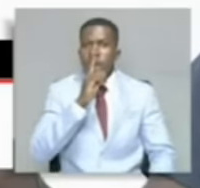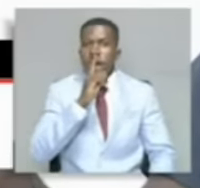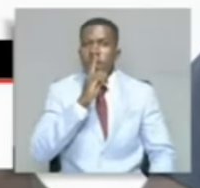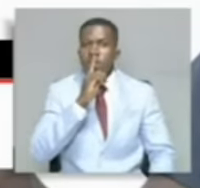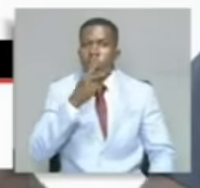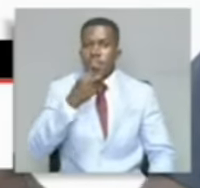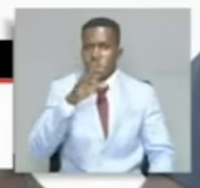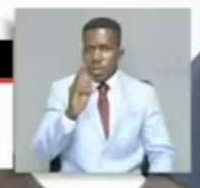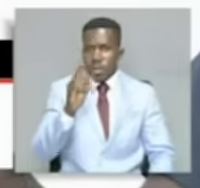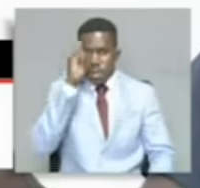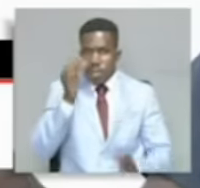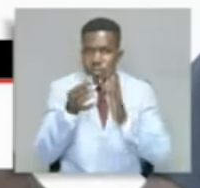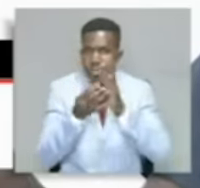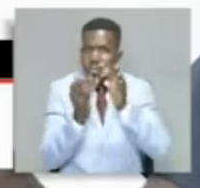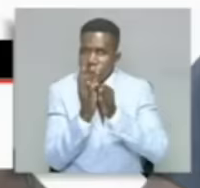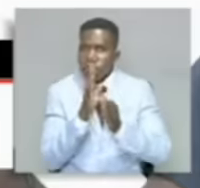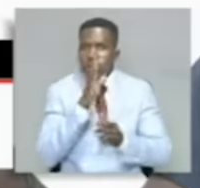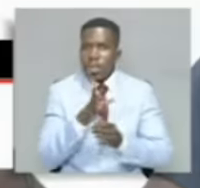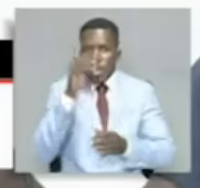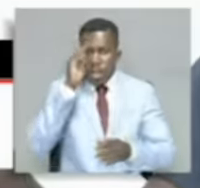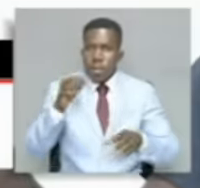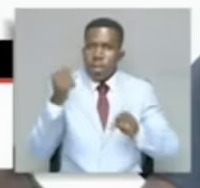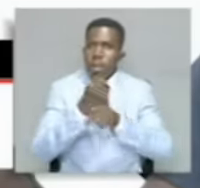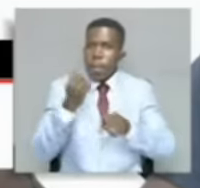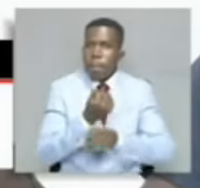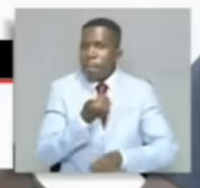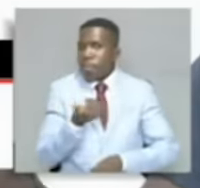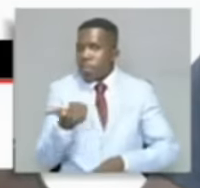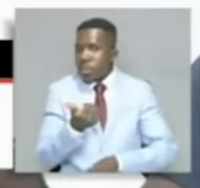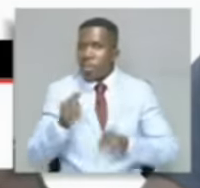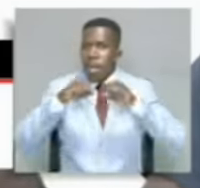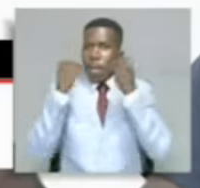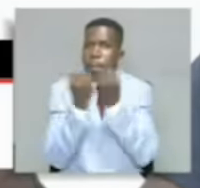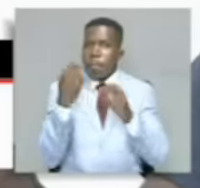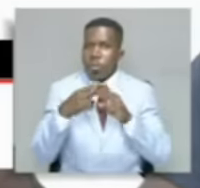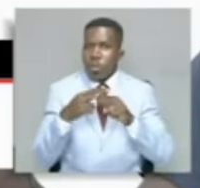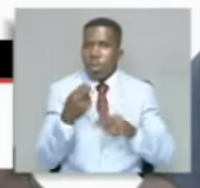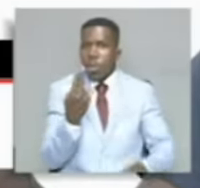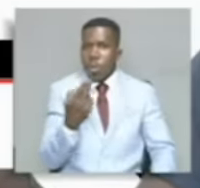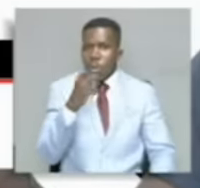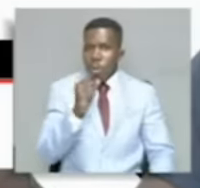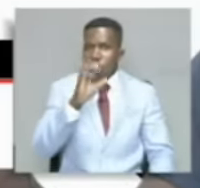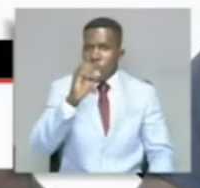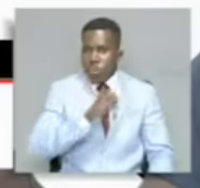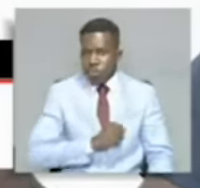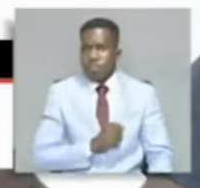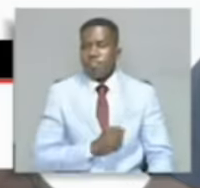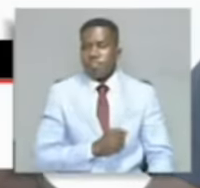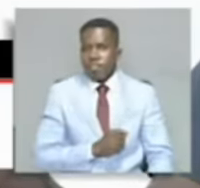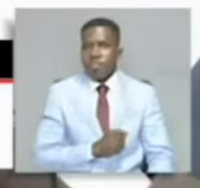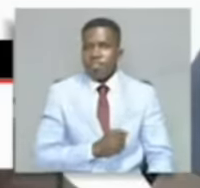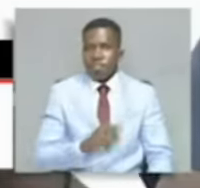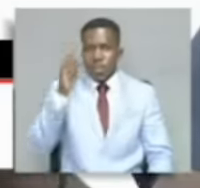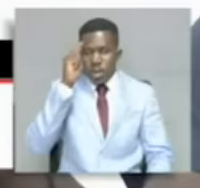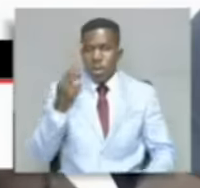que é o motorista de táxi personalizado de uma empresa conhecida, tanto que é a empresa Hugo, que